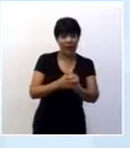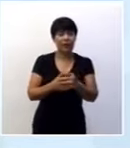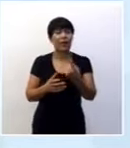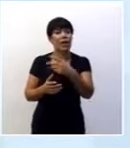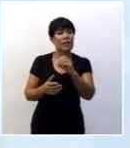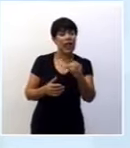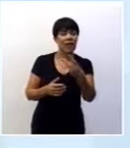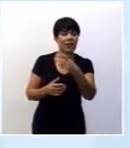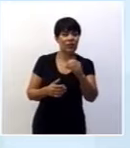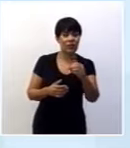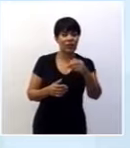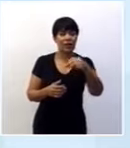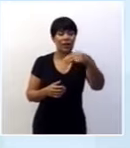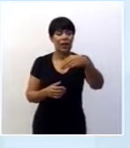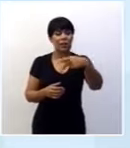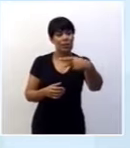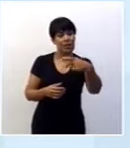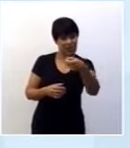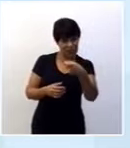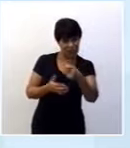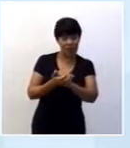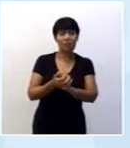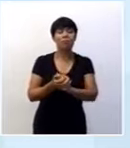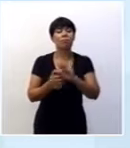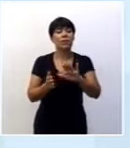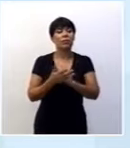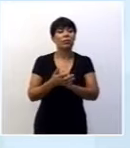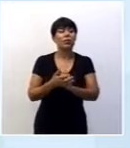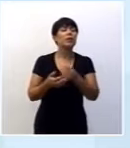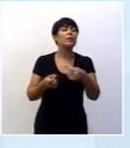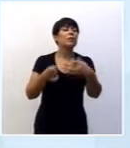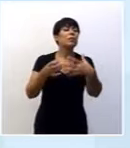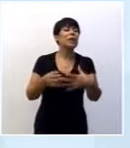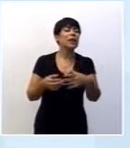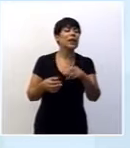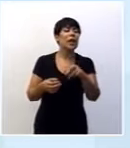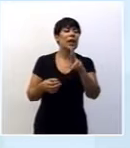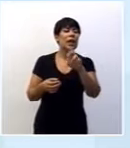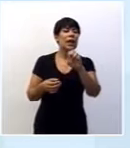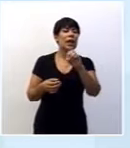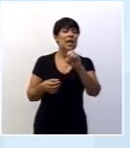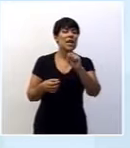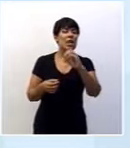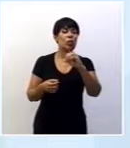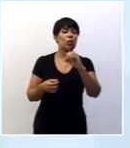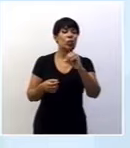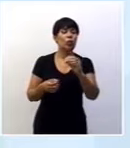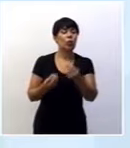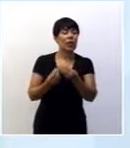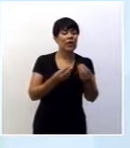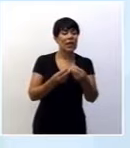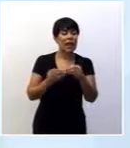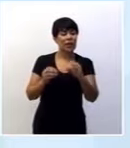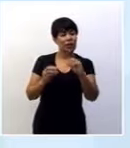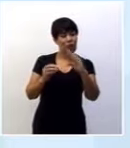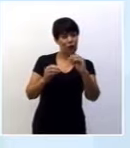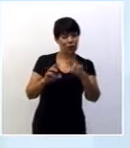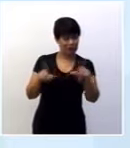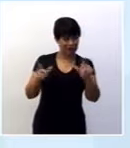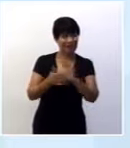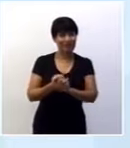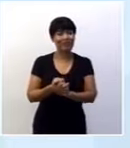20 megapixels, né? Quando a gente fala em resolução aqui é um pouquinho diferente, tá? Então, uma das coisas lá, né, que, por exemplo,